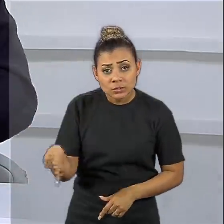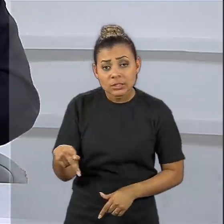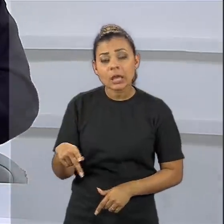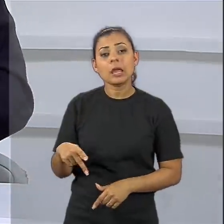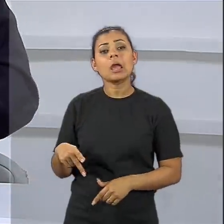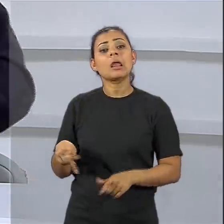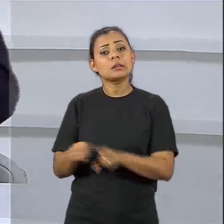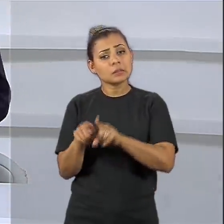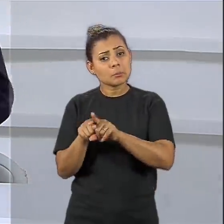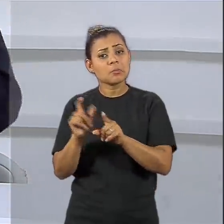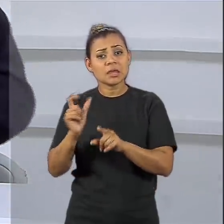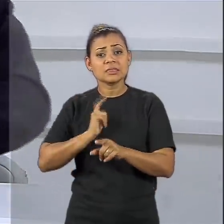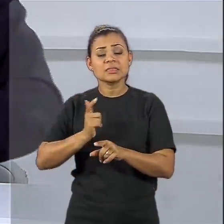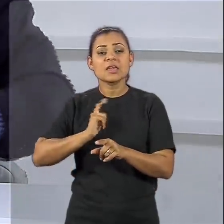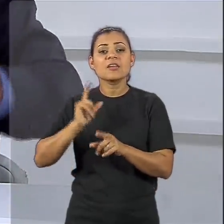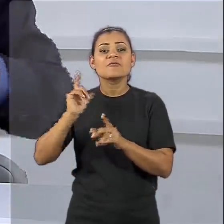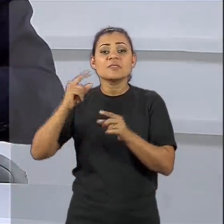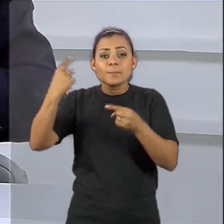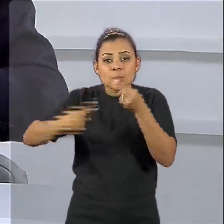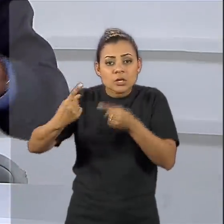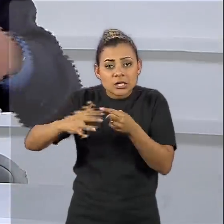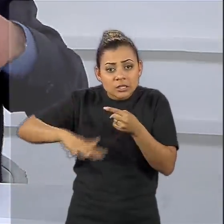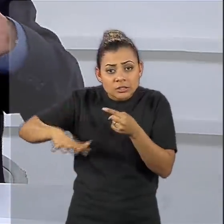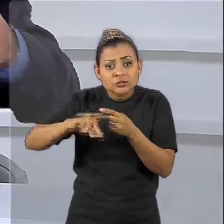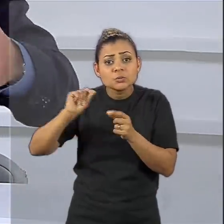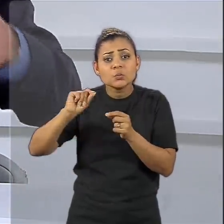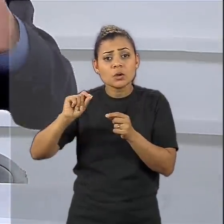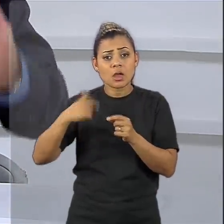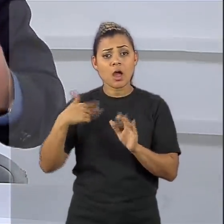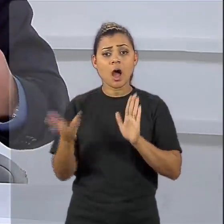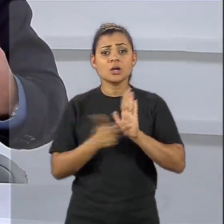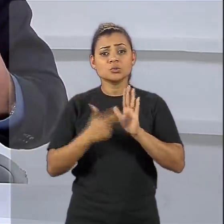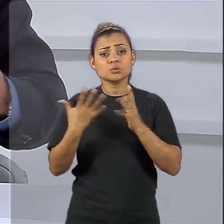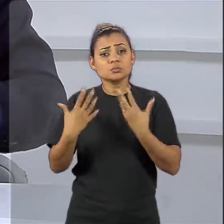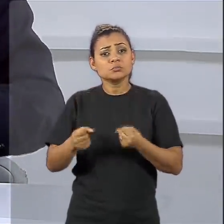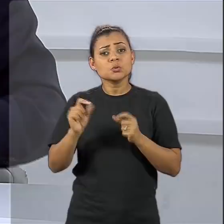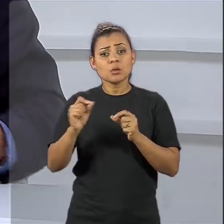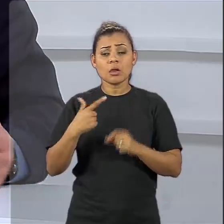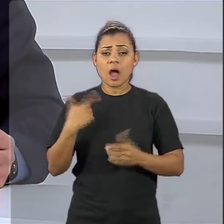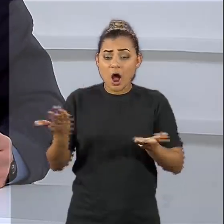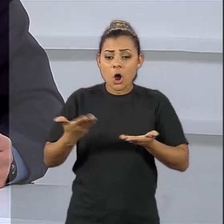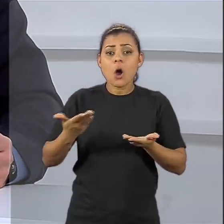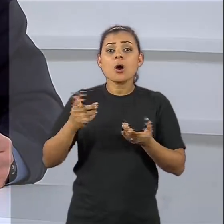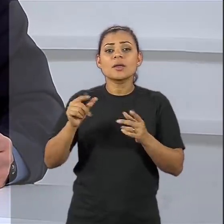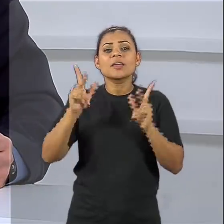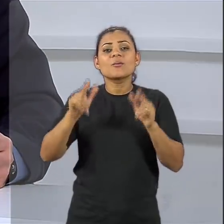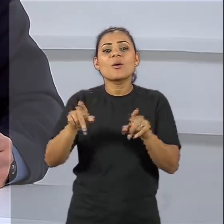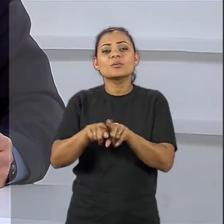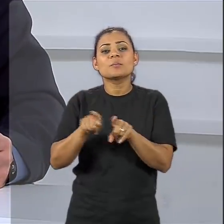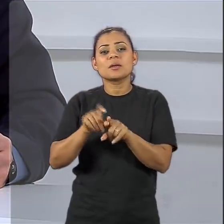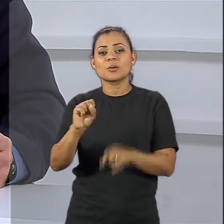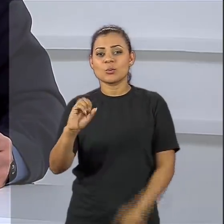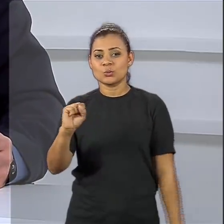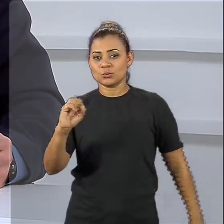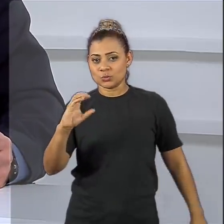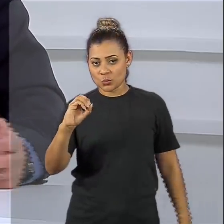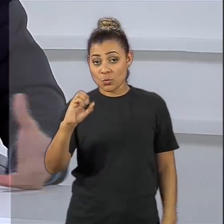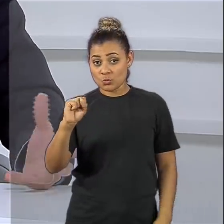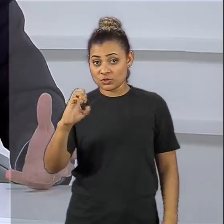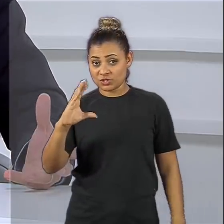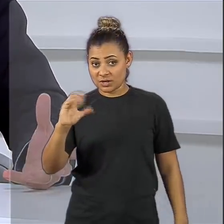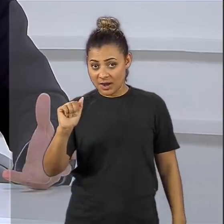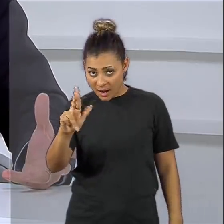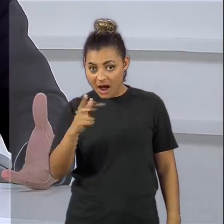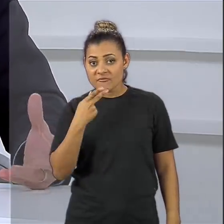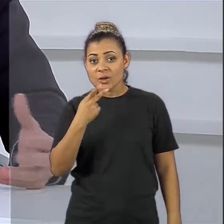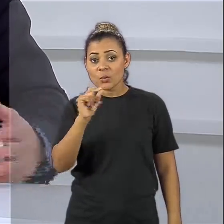tomou, né, como nasce na política, de assumir a vez, como o Oscar já disse aqui antes de mim, de ser o